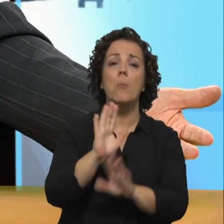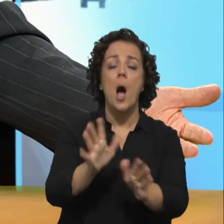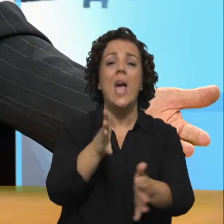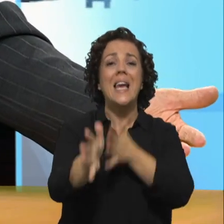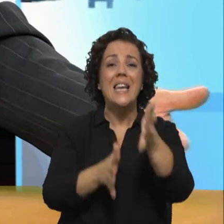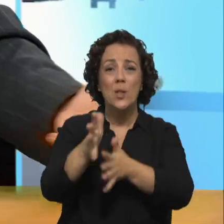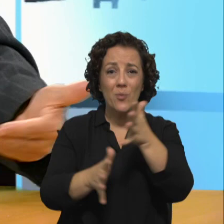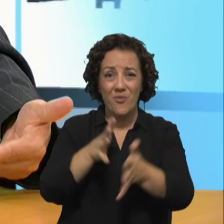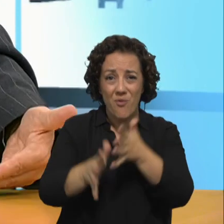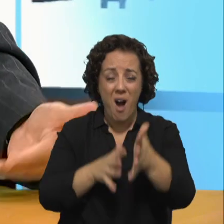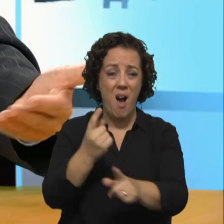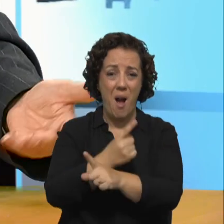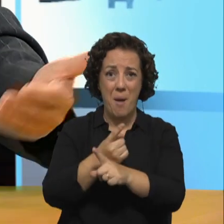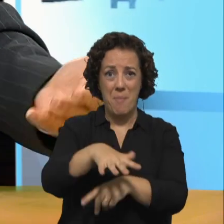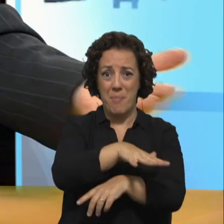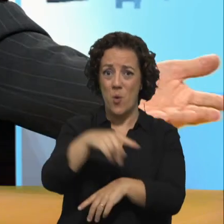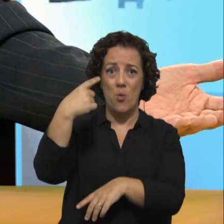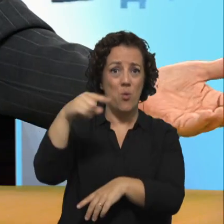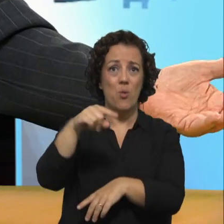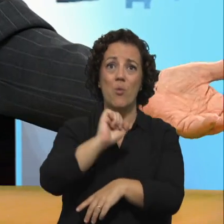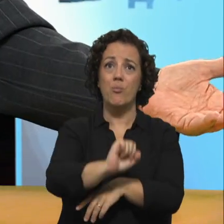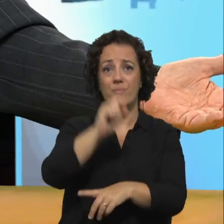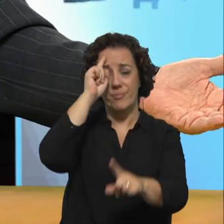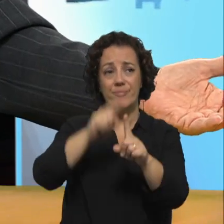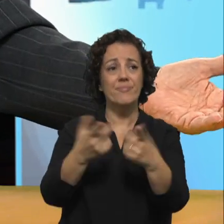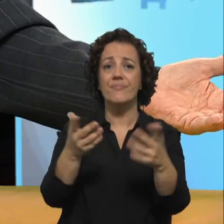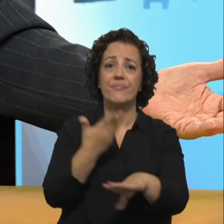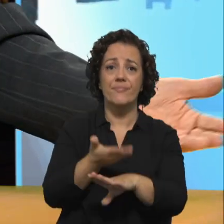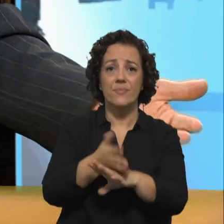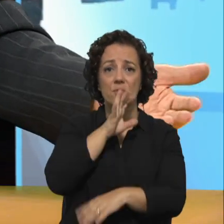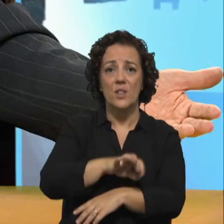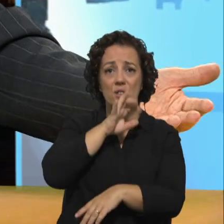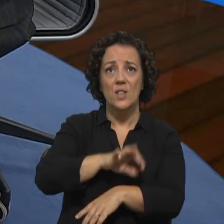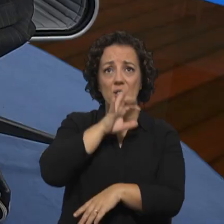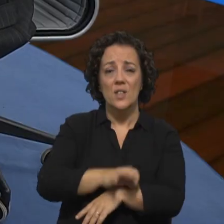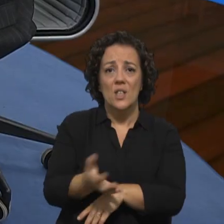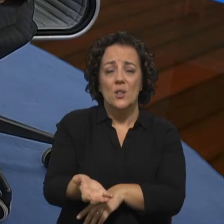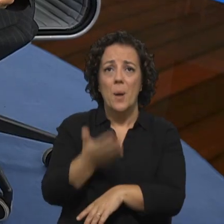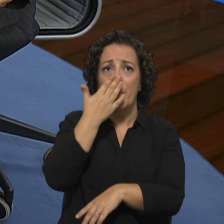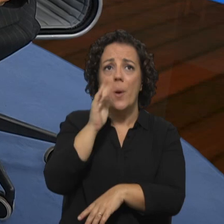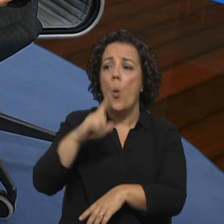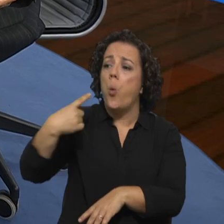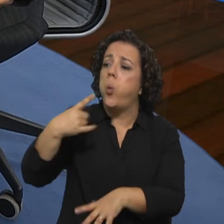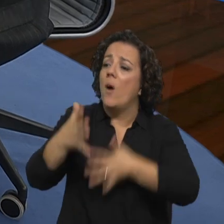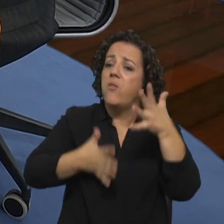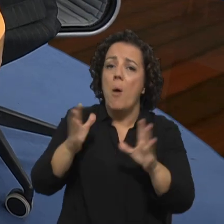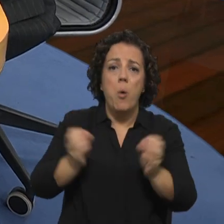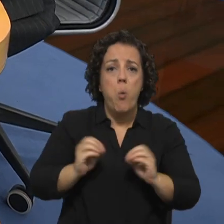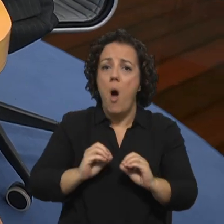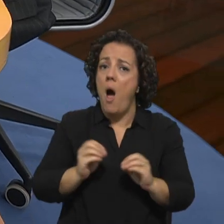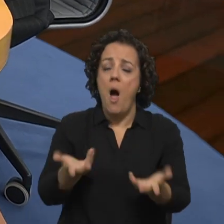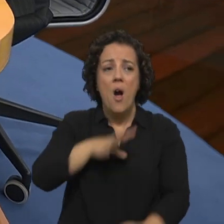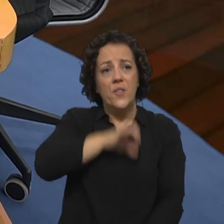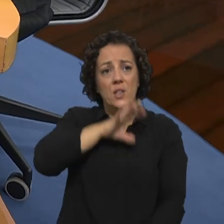há, em Gaza, é a indústria de fazer filhos. Parece que não há outra indústria. E com isto